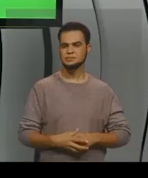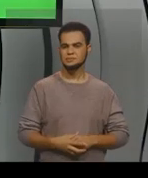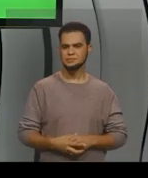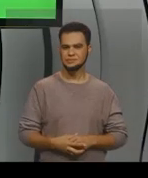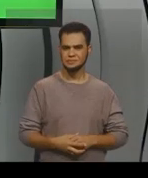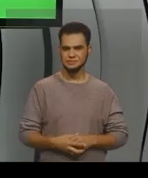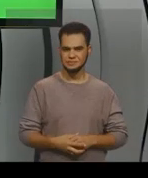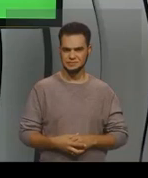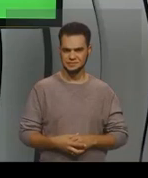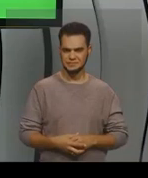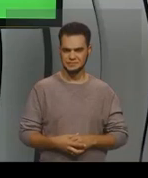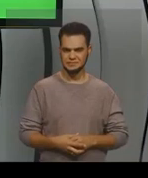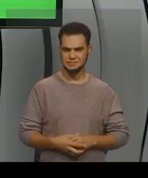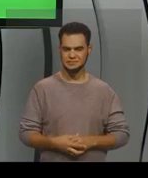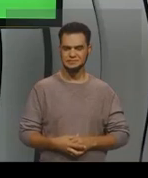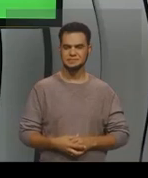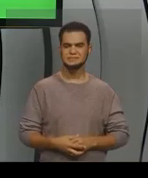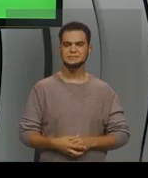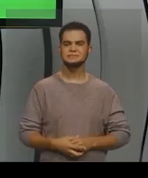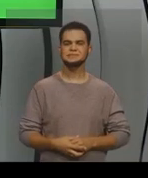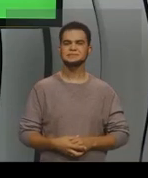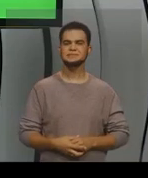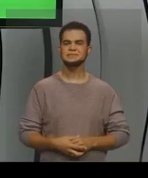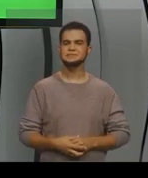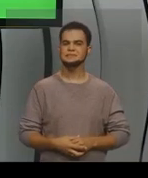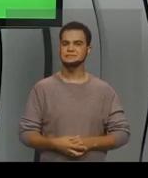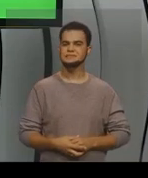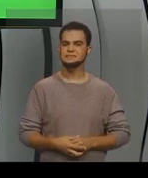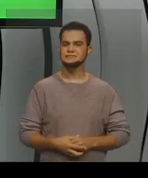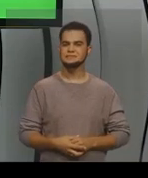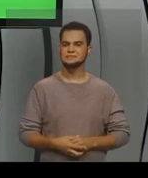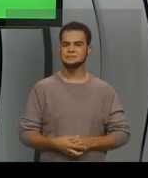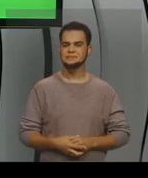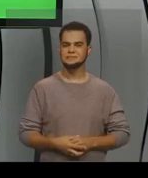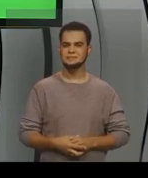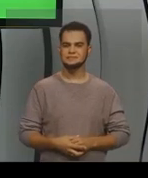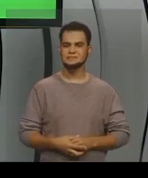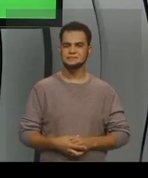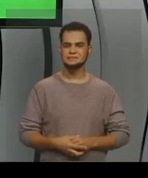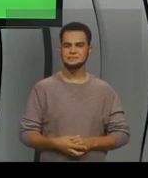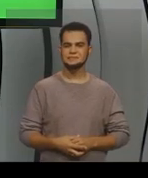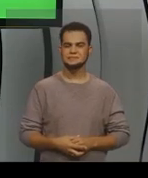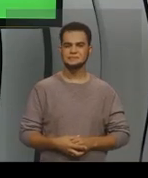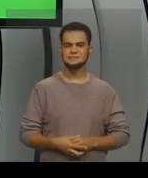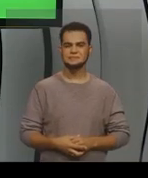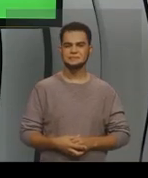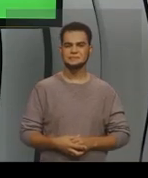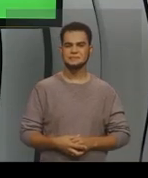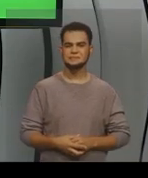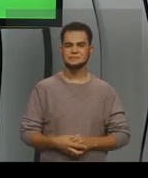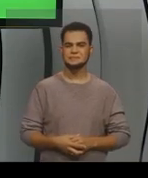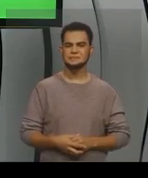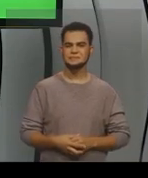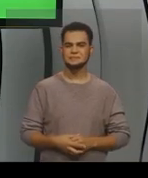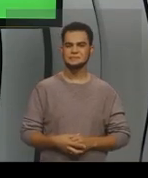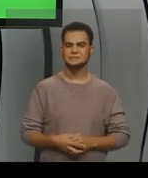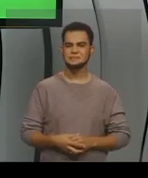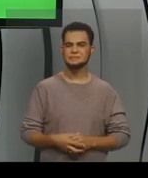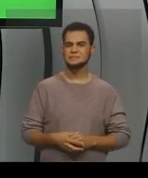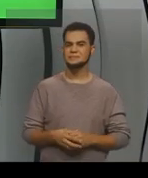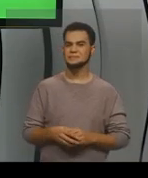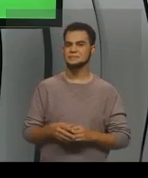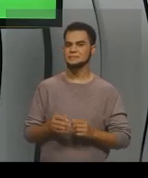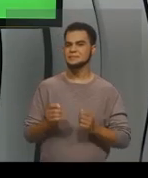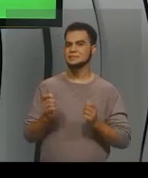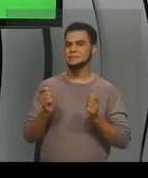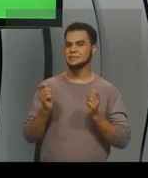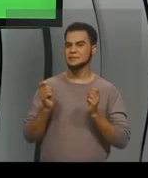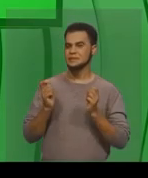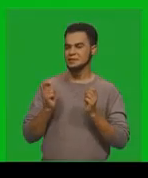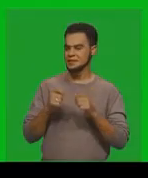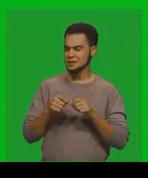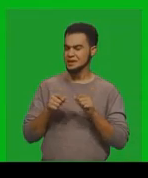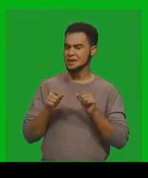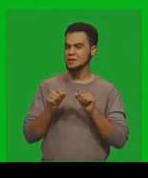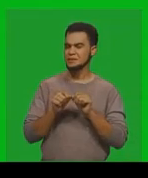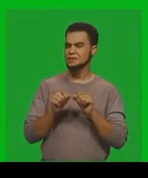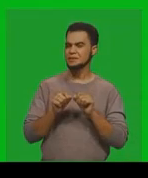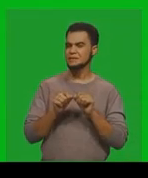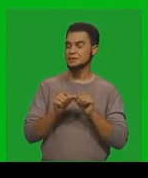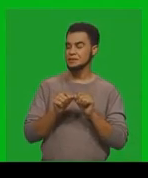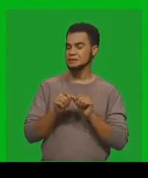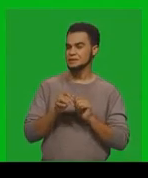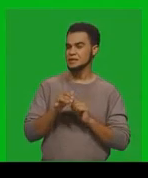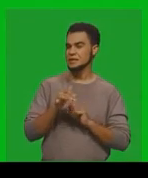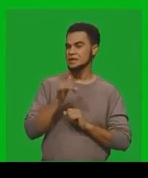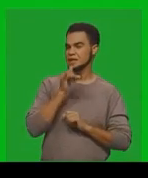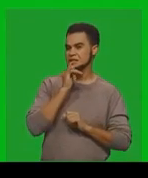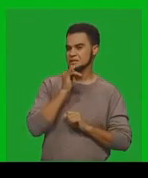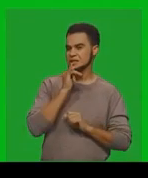pergunta. Dá para fazer exemplos com operações com monômios? É uma pergunta do 1º ano, Flávio.